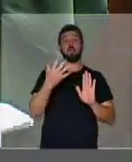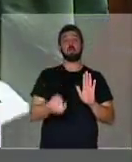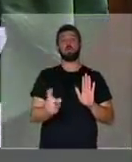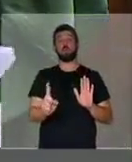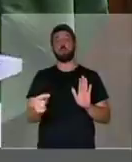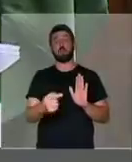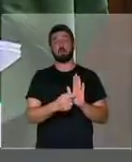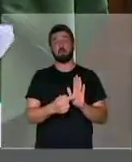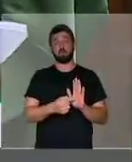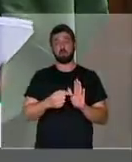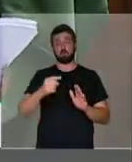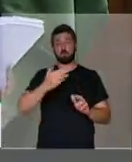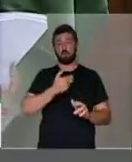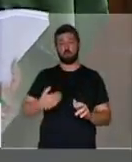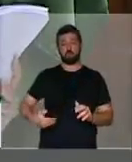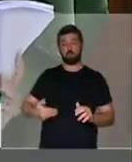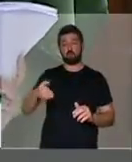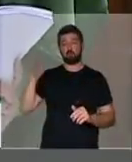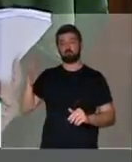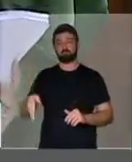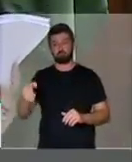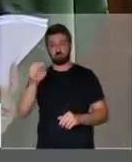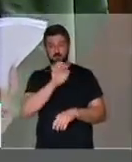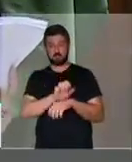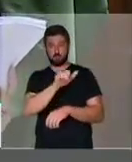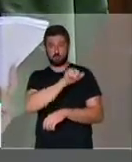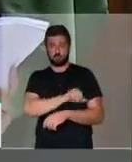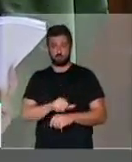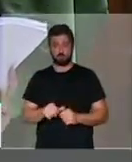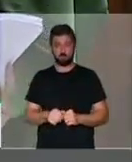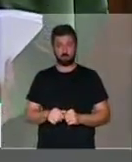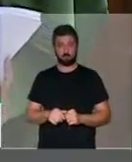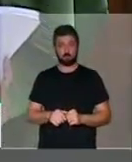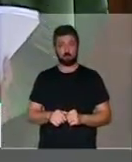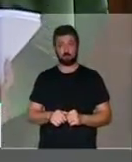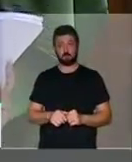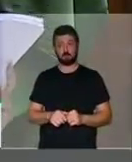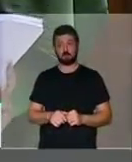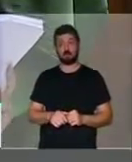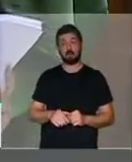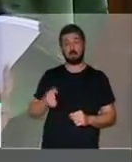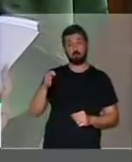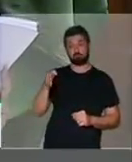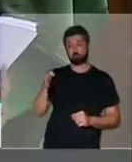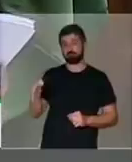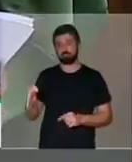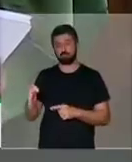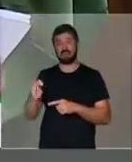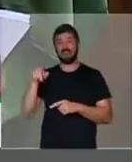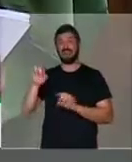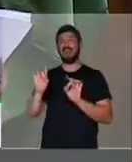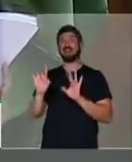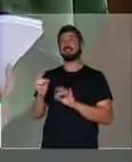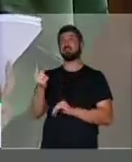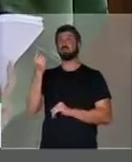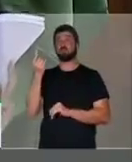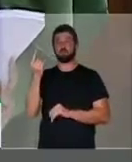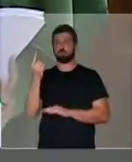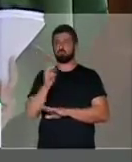intervenção federal. De início, devemos ressaltar que a intervenção consiste em medida